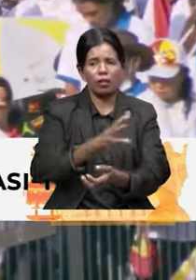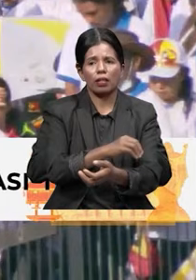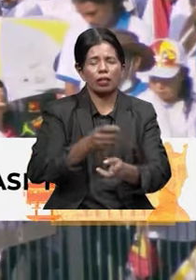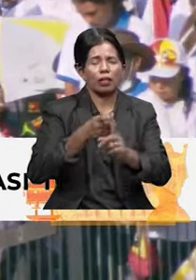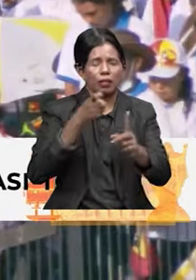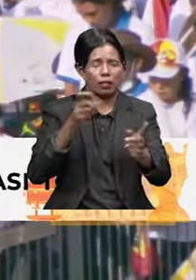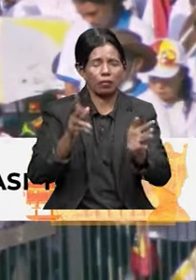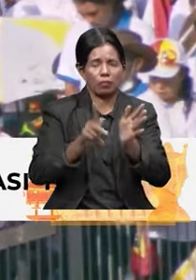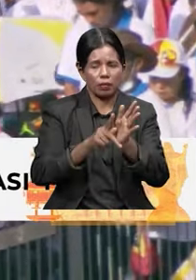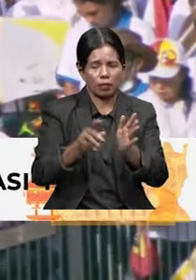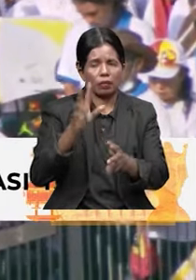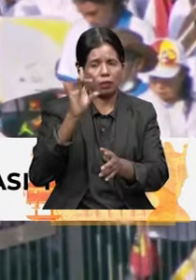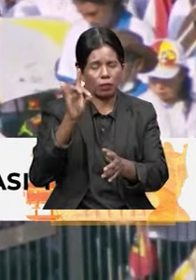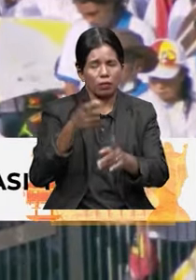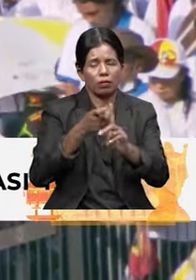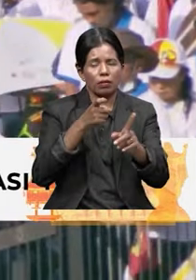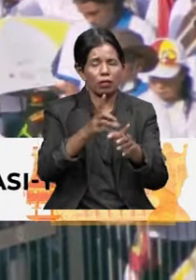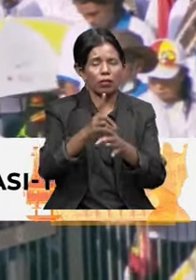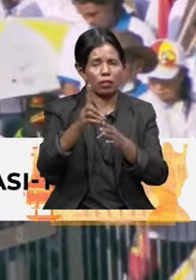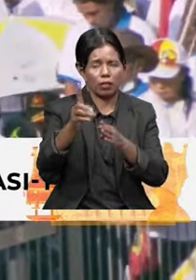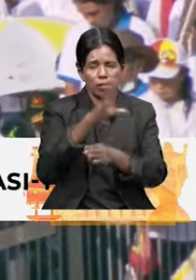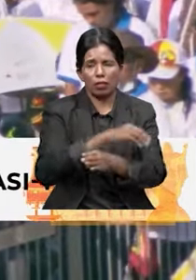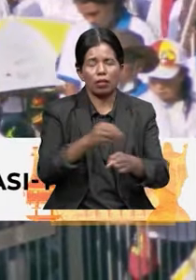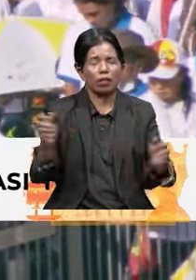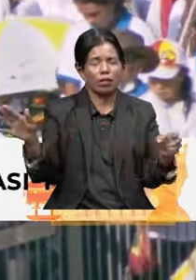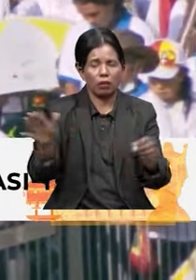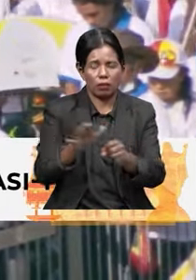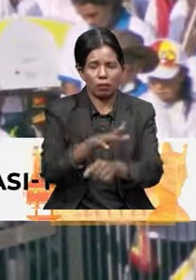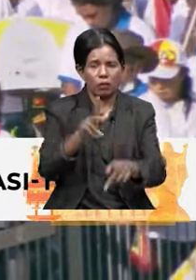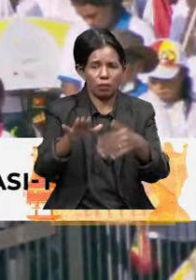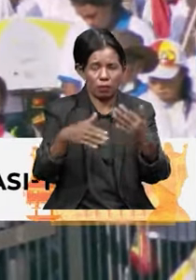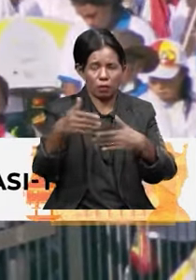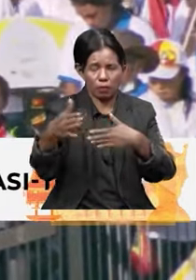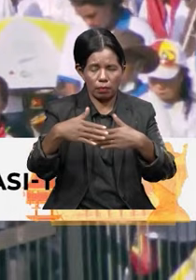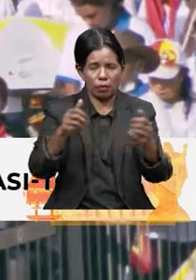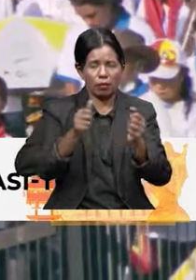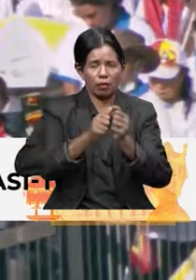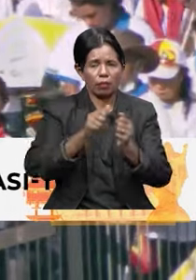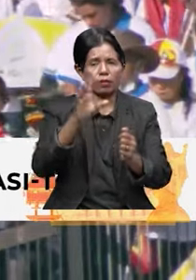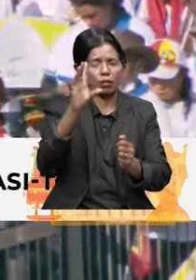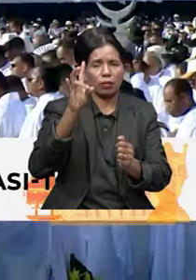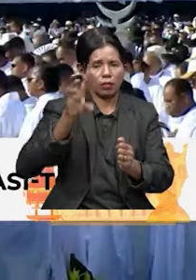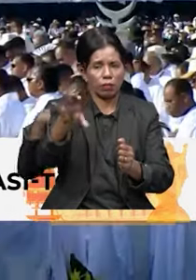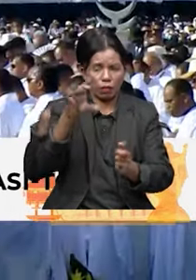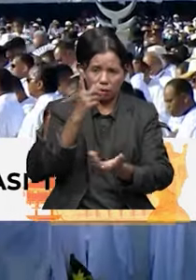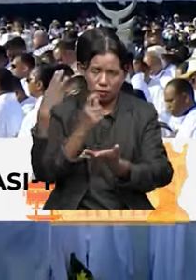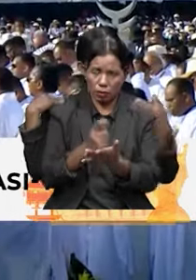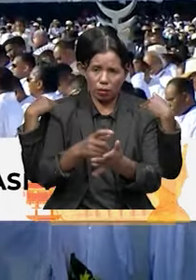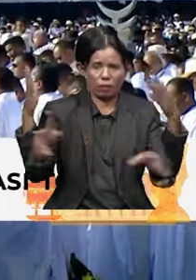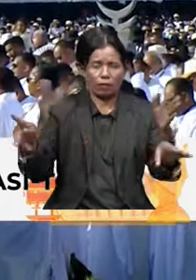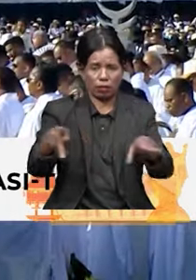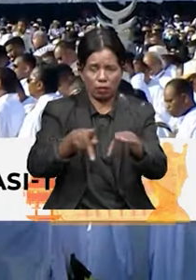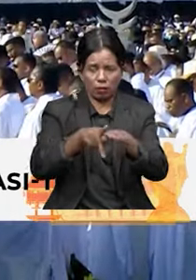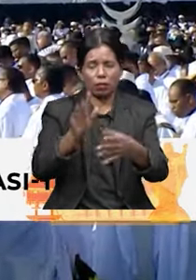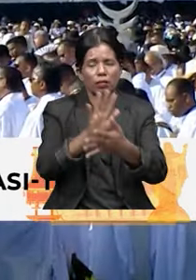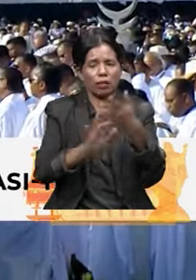de quilômetro alto, Rússia e Dile Central, na Cono o Peregrino, Sira Bessic, Reunato Situliu, onde participa a celebração